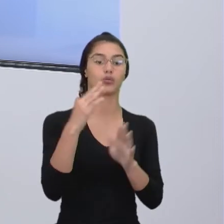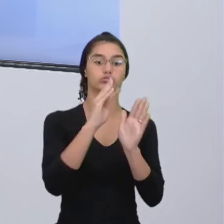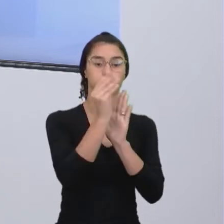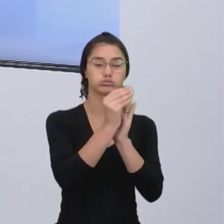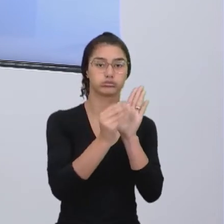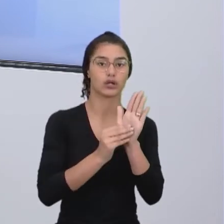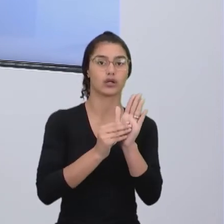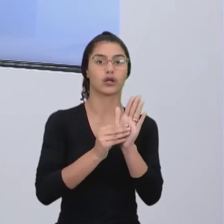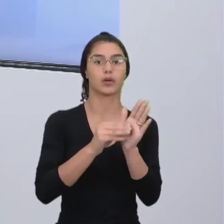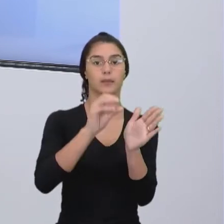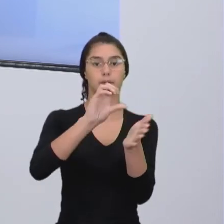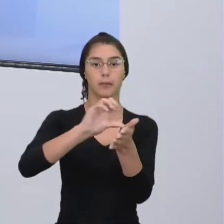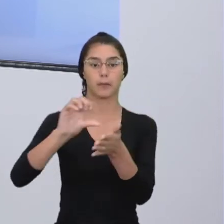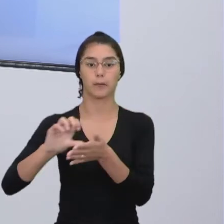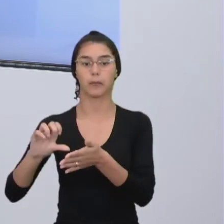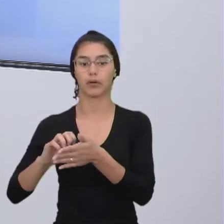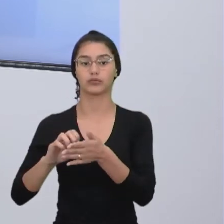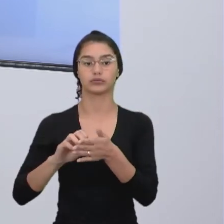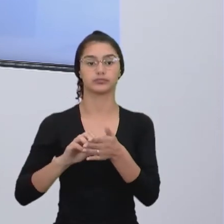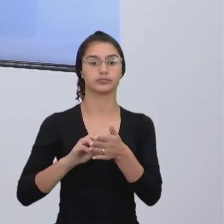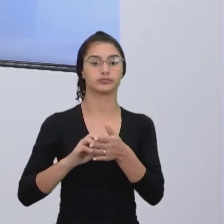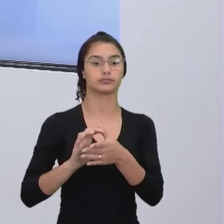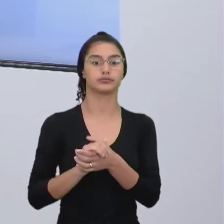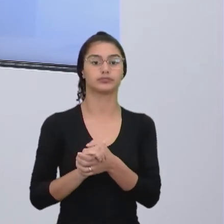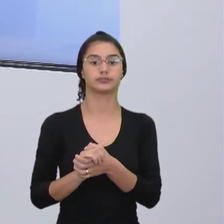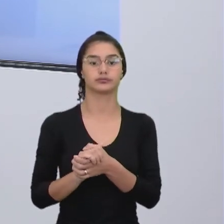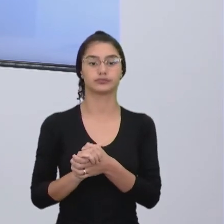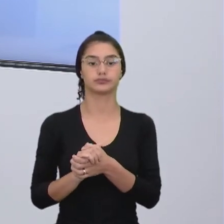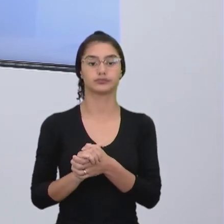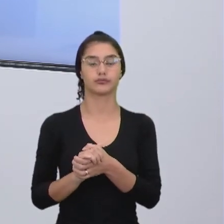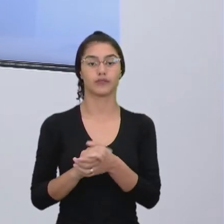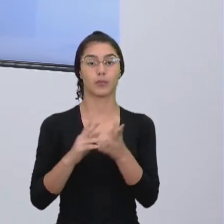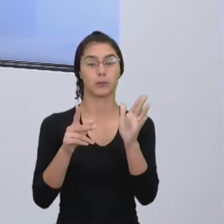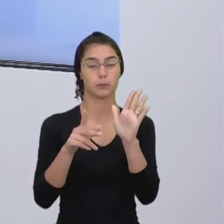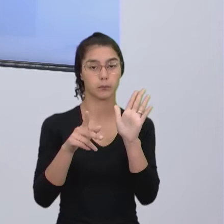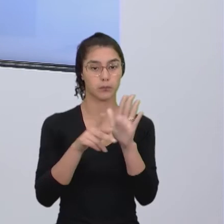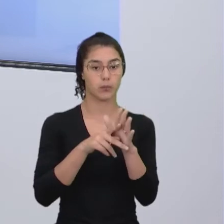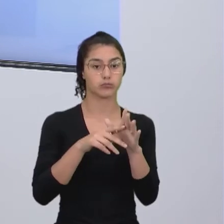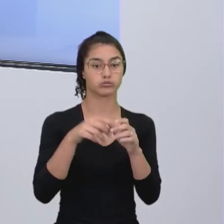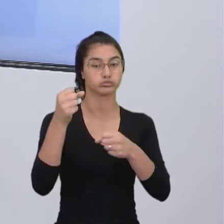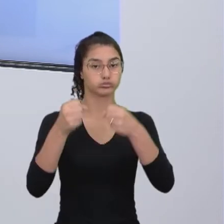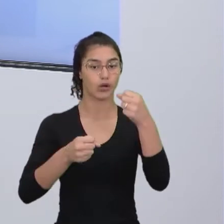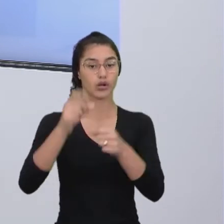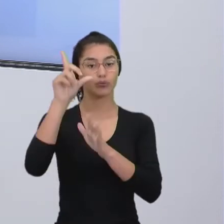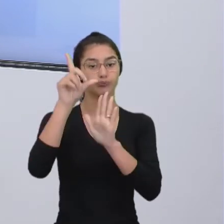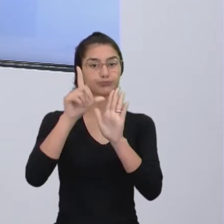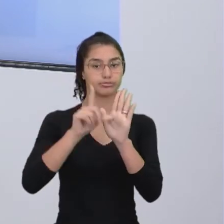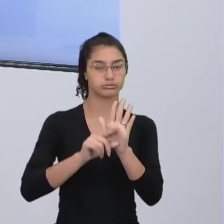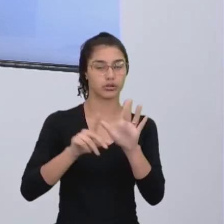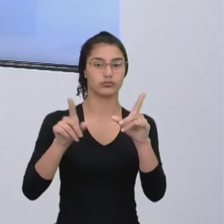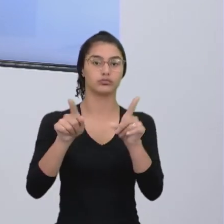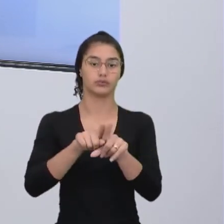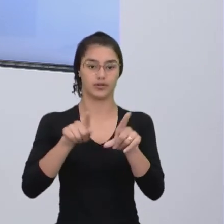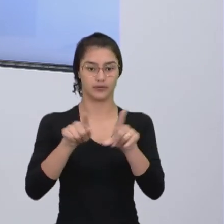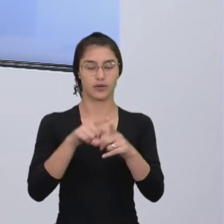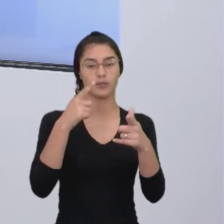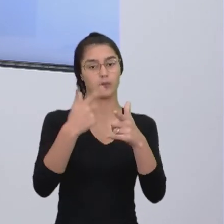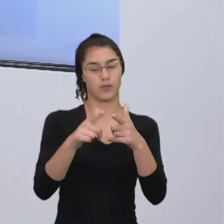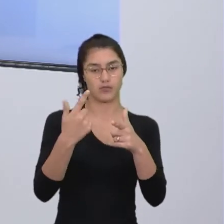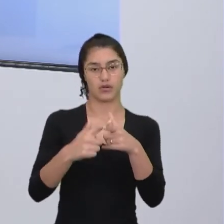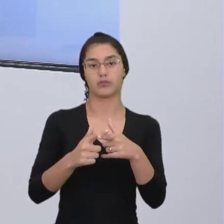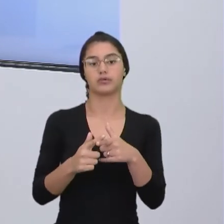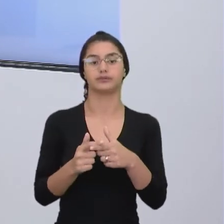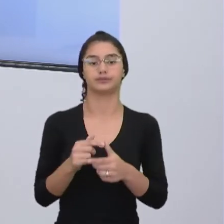colocassem catalisadores nos escapamentos dos veículos, e aí diminuiu bastante, né, essa geração